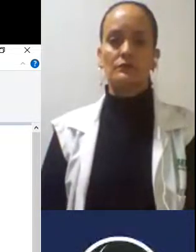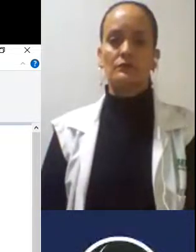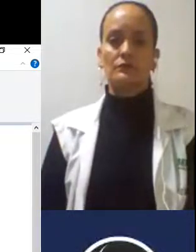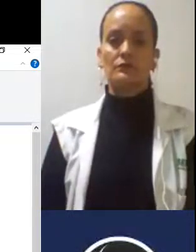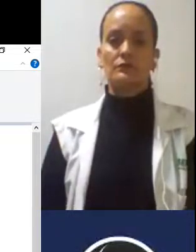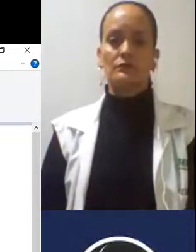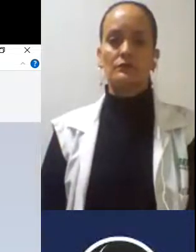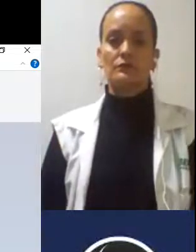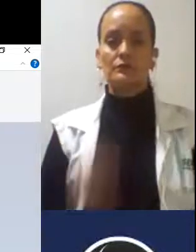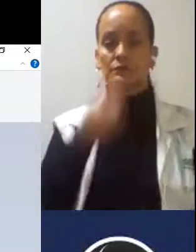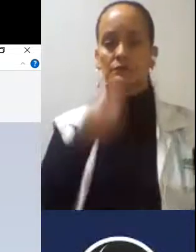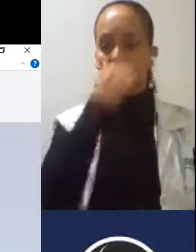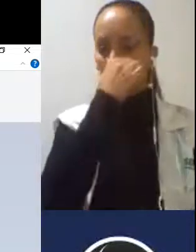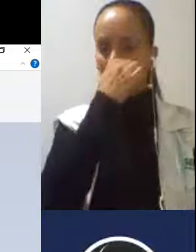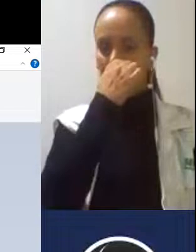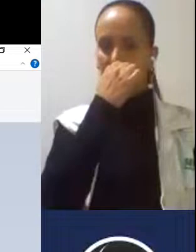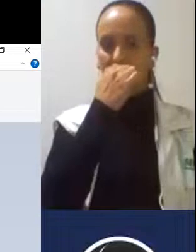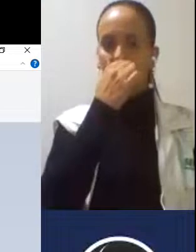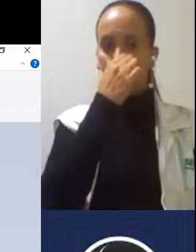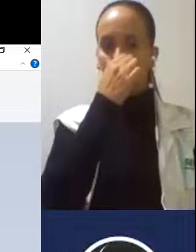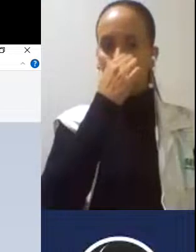Deixa eu só diminuir aqui.